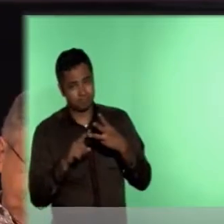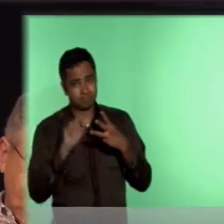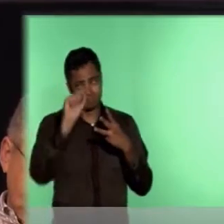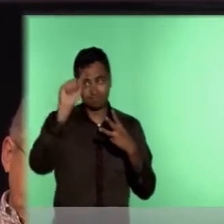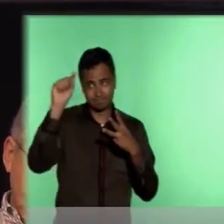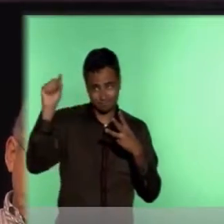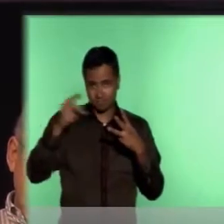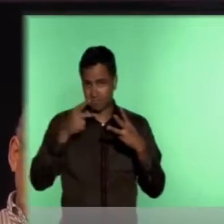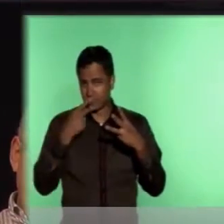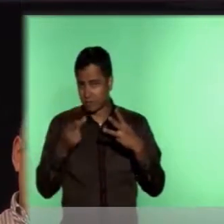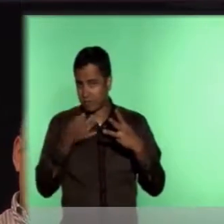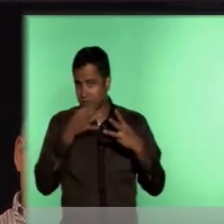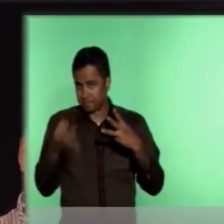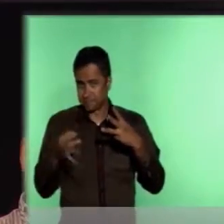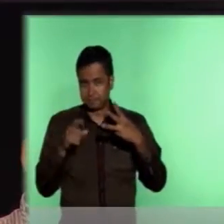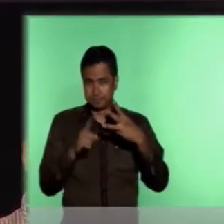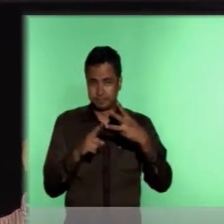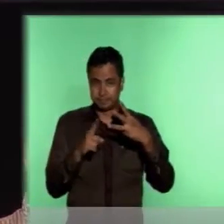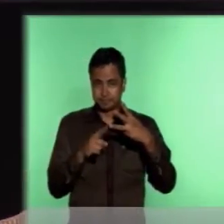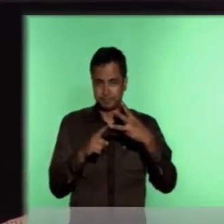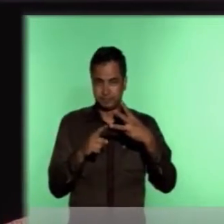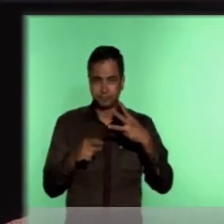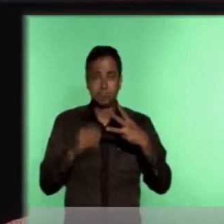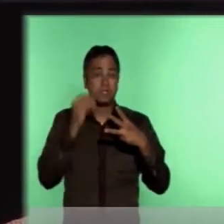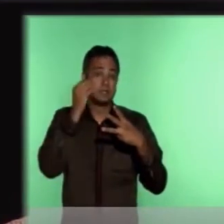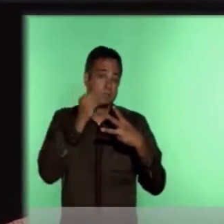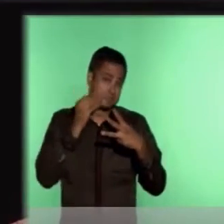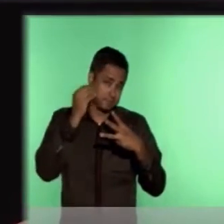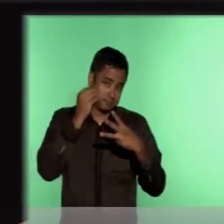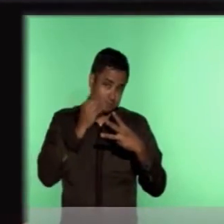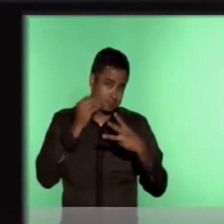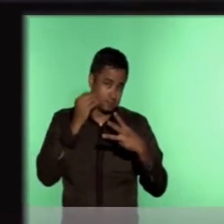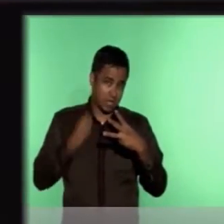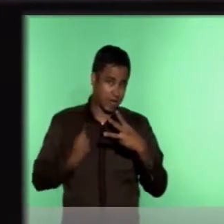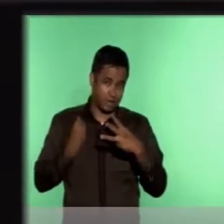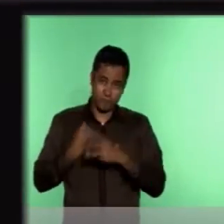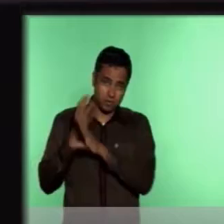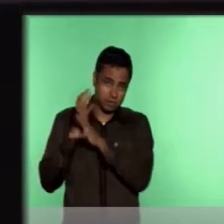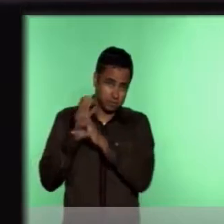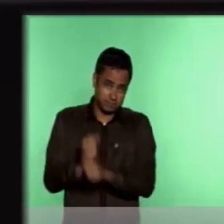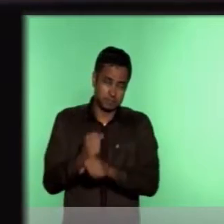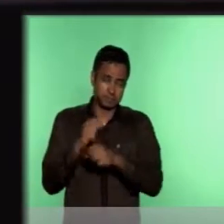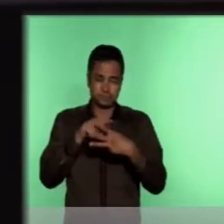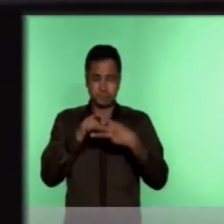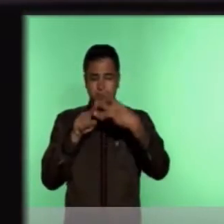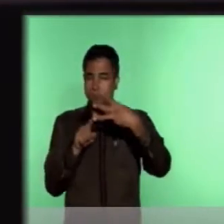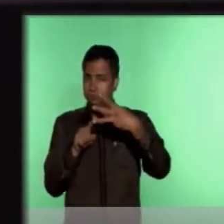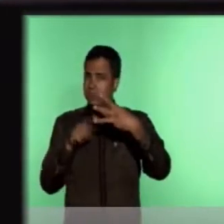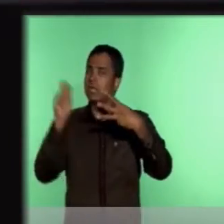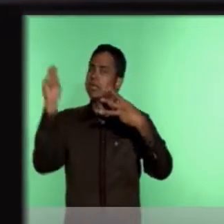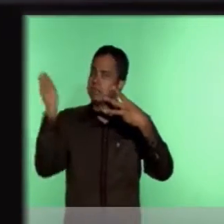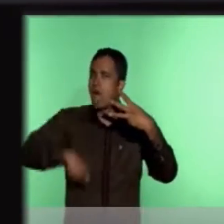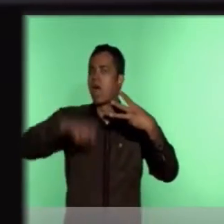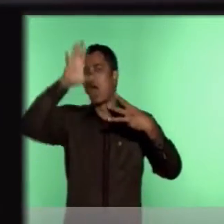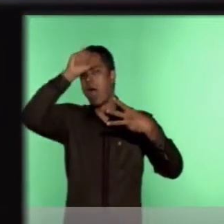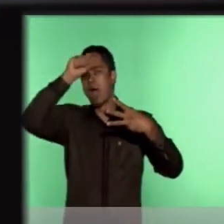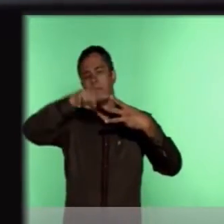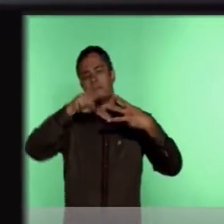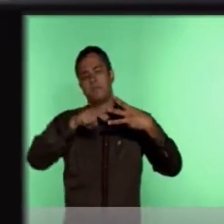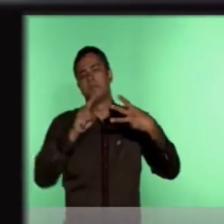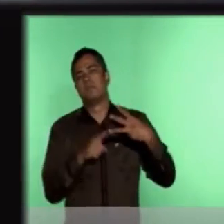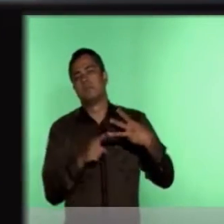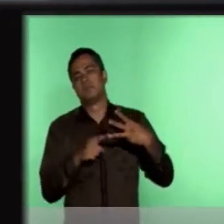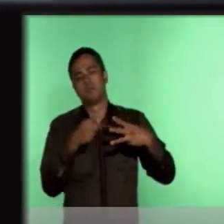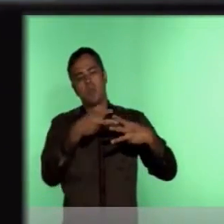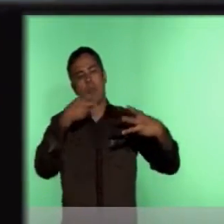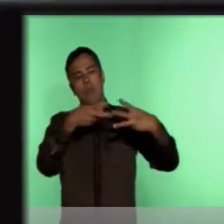terceira como sendo uma nova fronteira, é através da experiência. Então são essas três possibilidades de aprendizado. E a educação formal, que